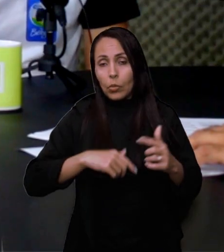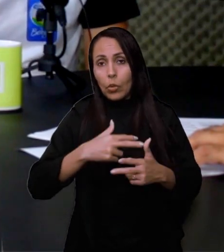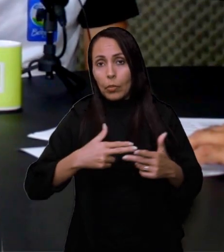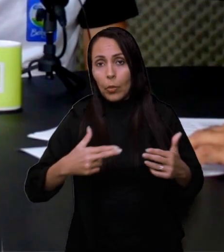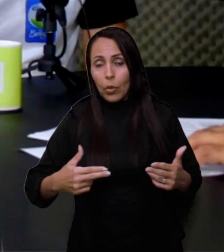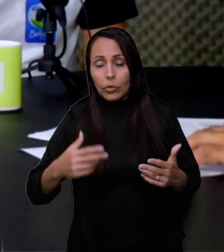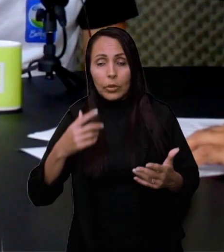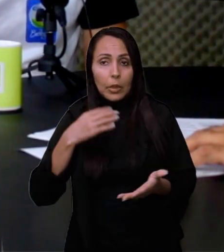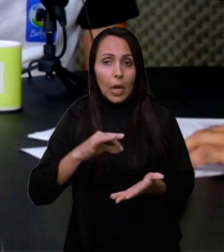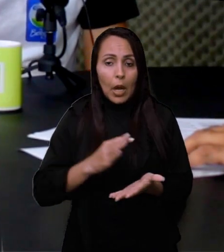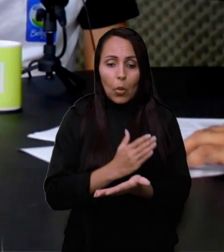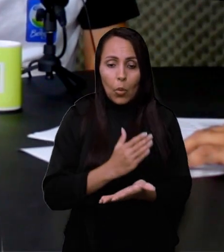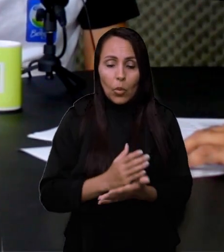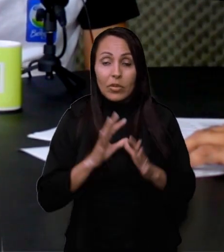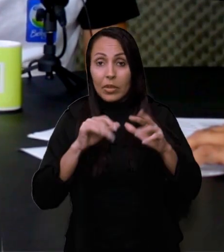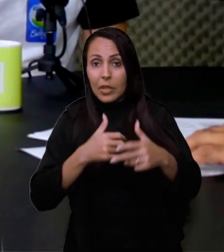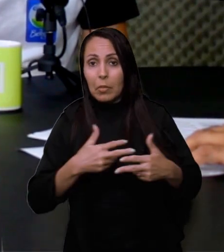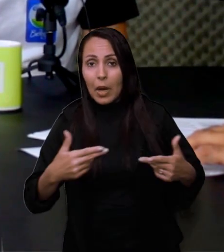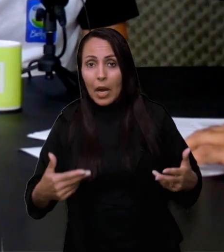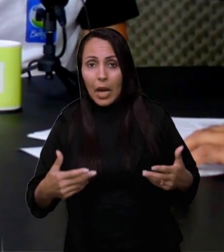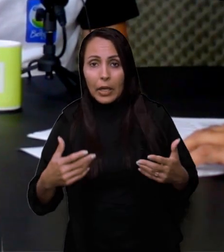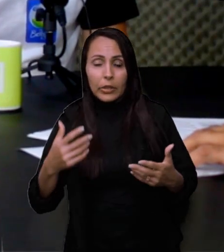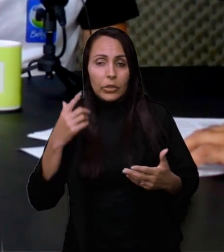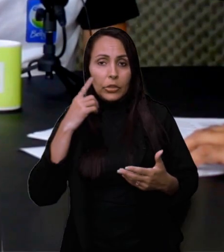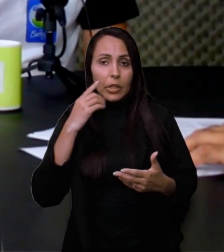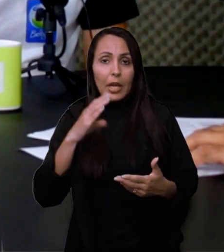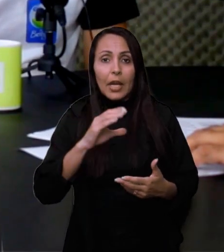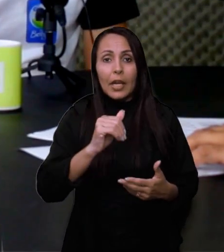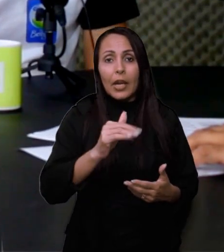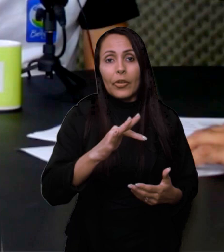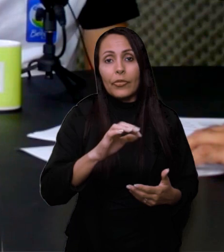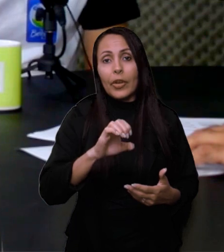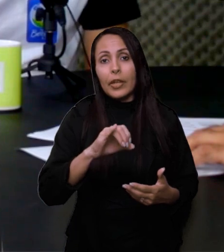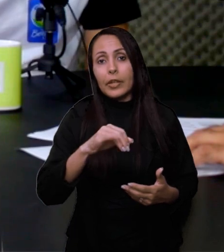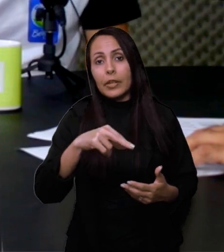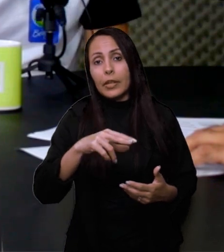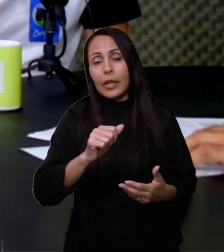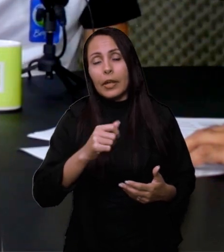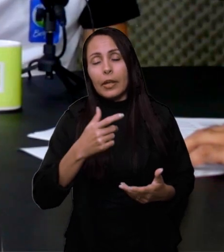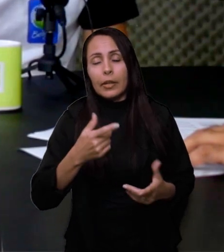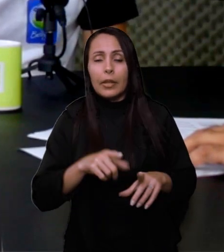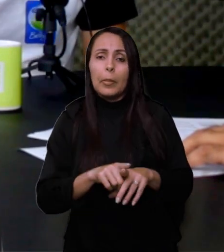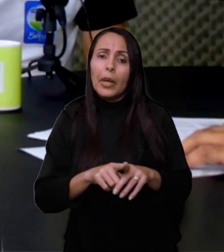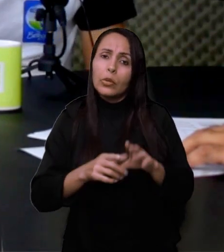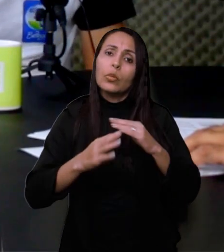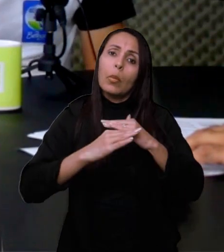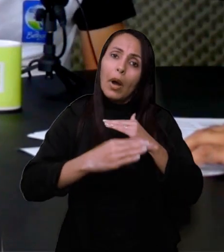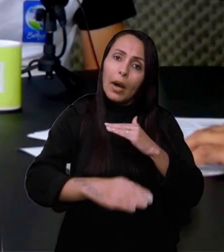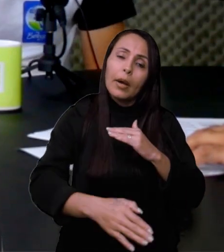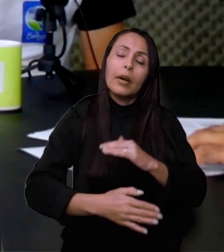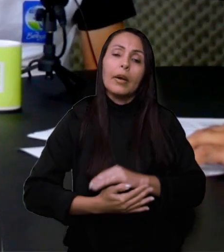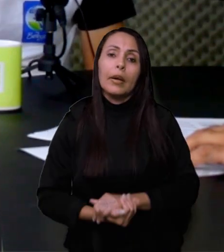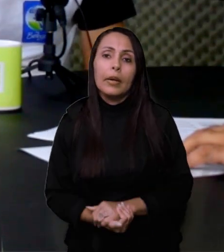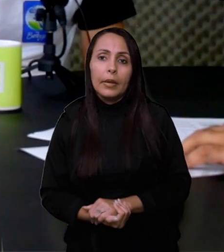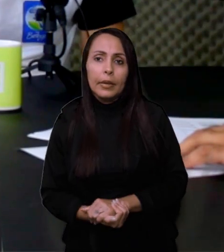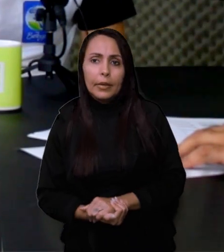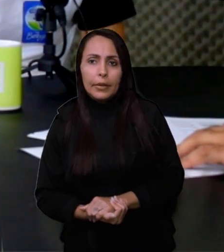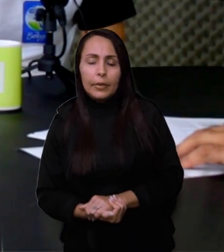de cafeína em alguns animais em região de estuário, mangue, né? Tanto quanto no mar também. Então,